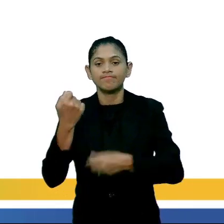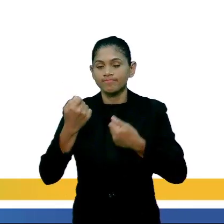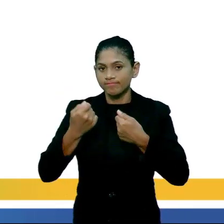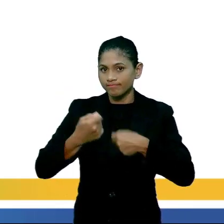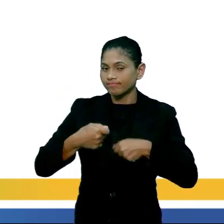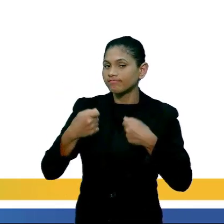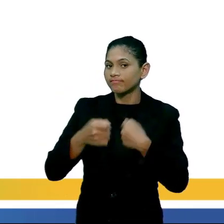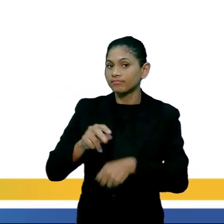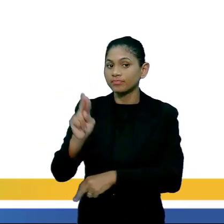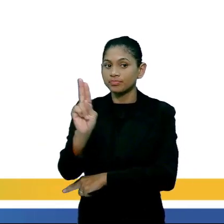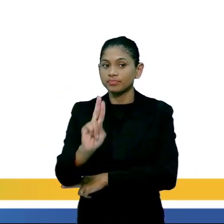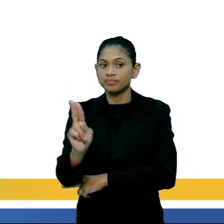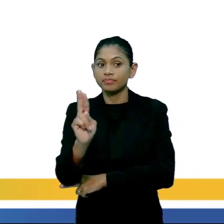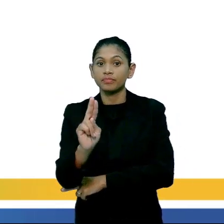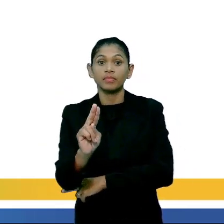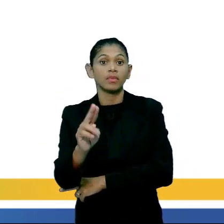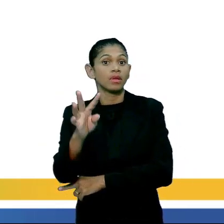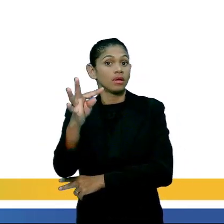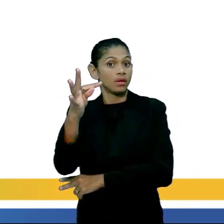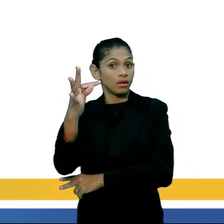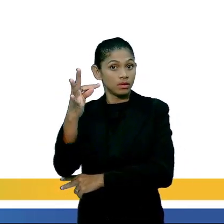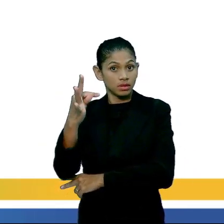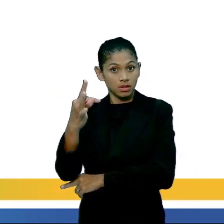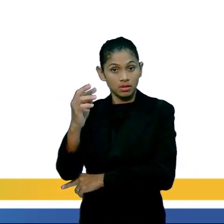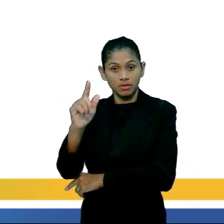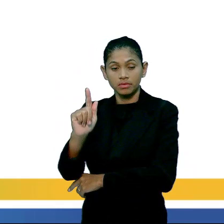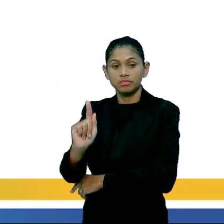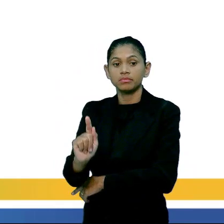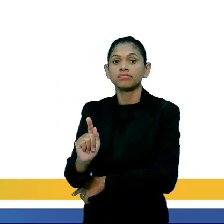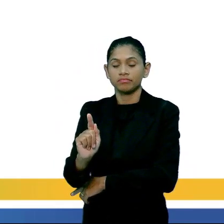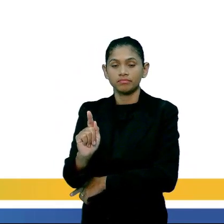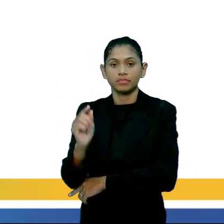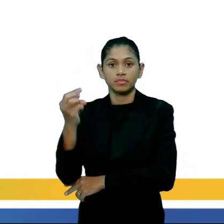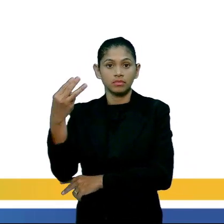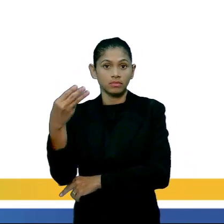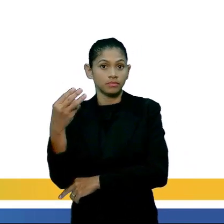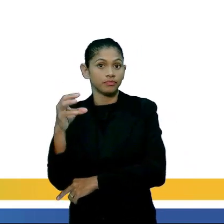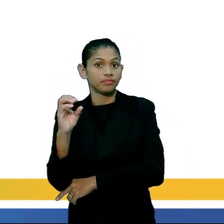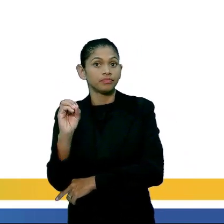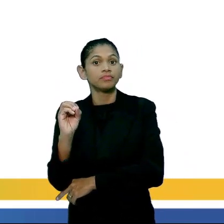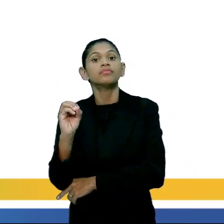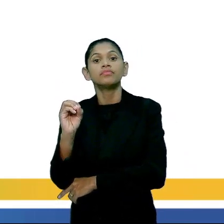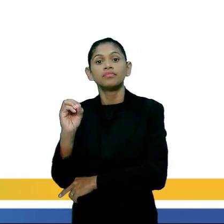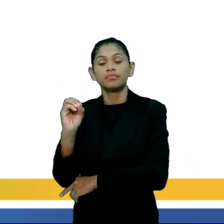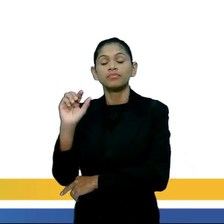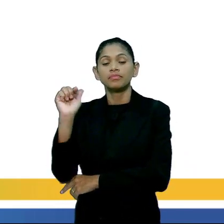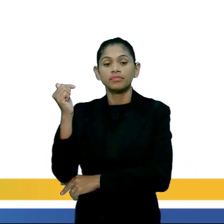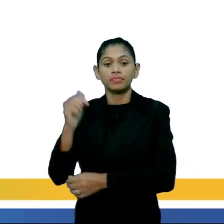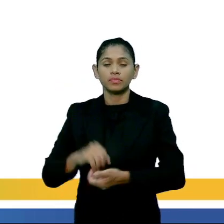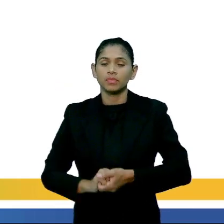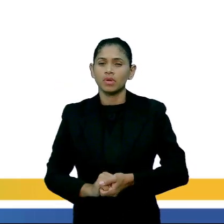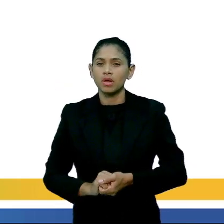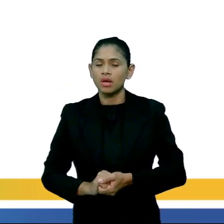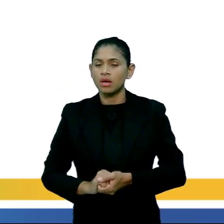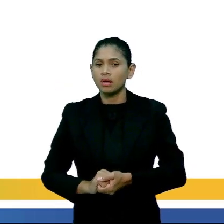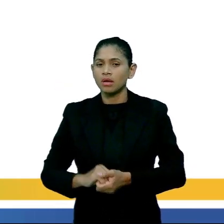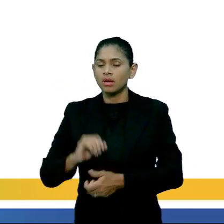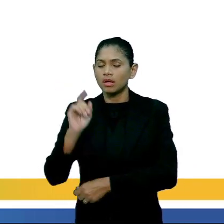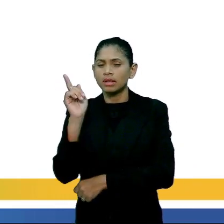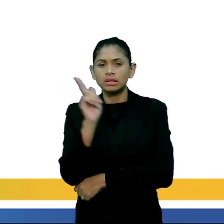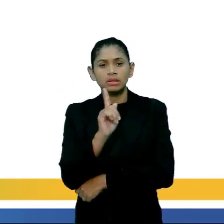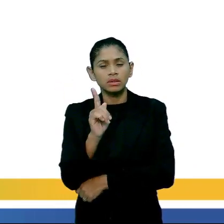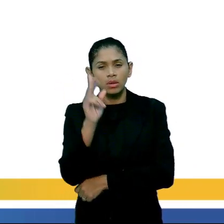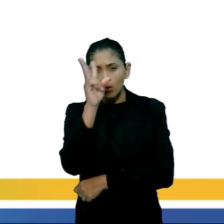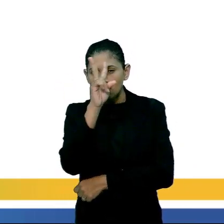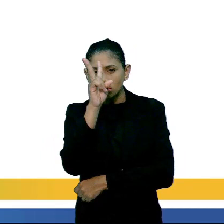x. Para quem não lembra, tangente de um número, ele é cateto oposto sobre